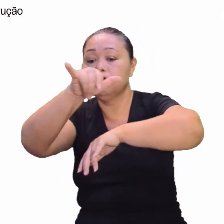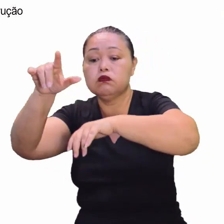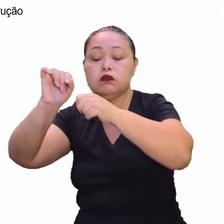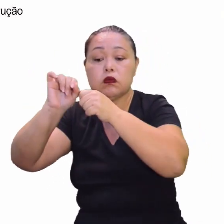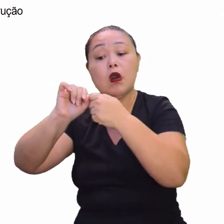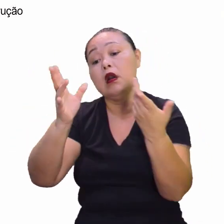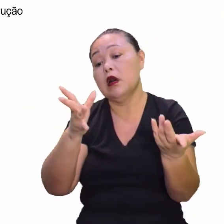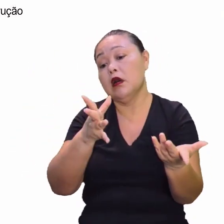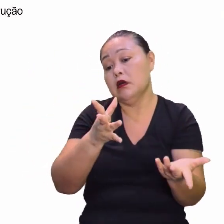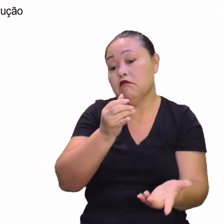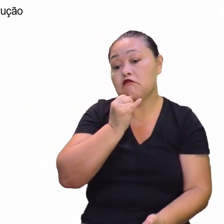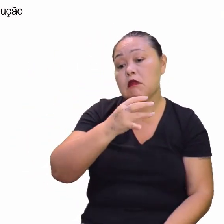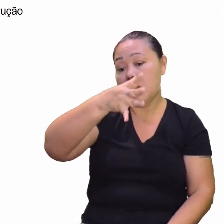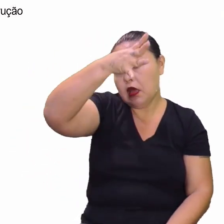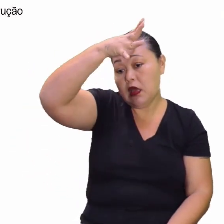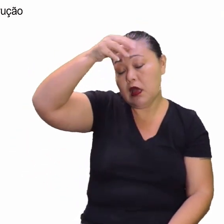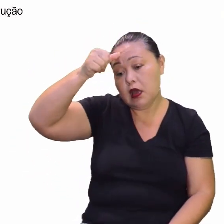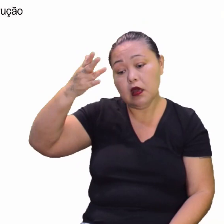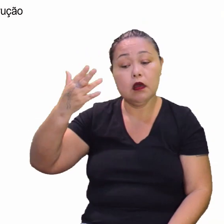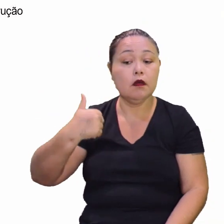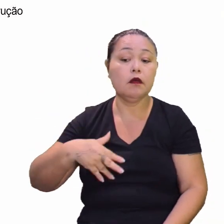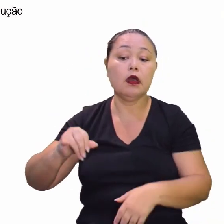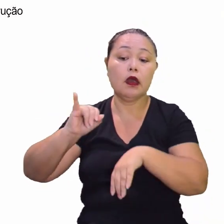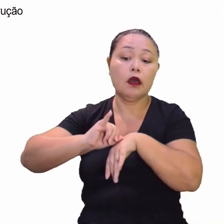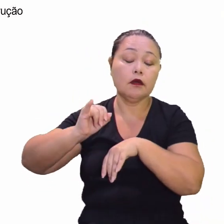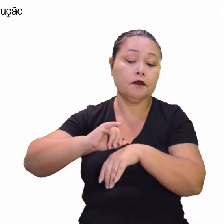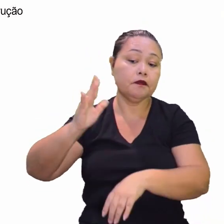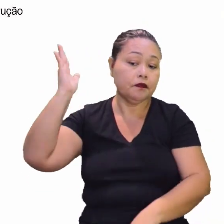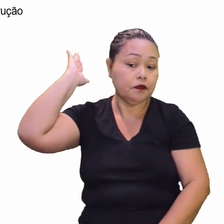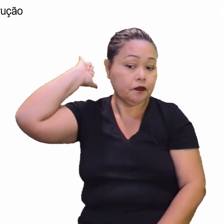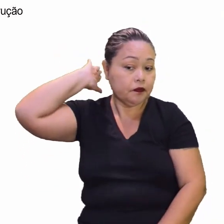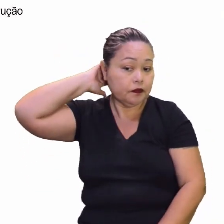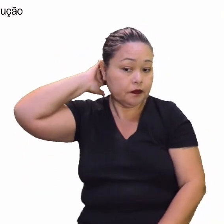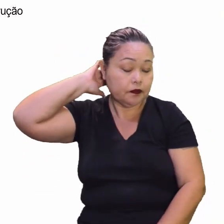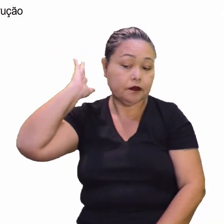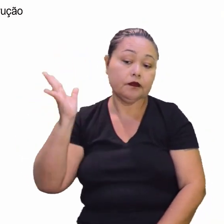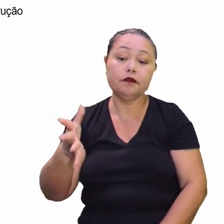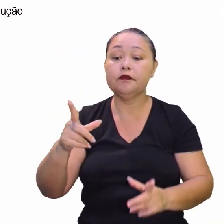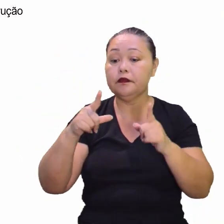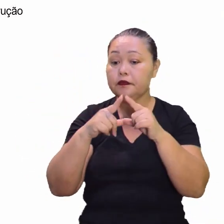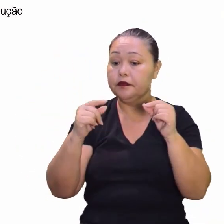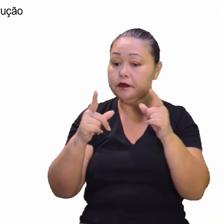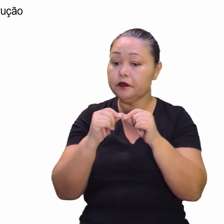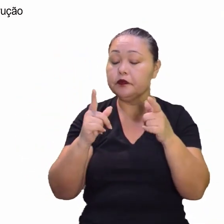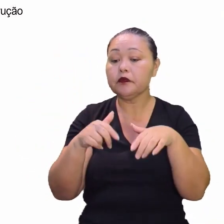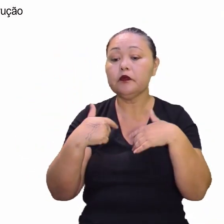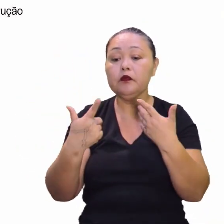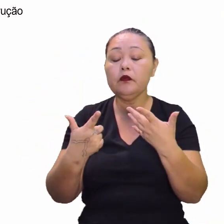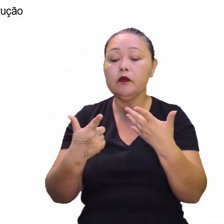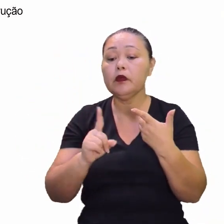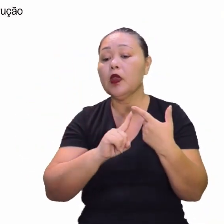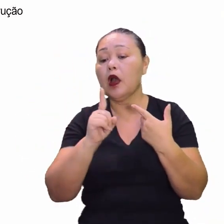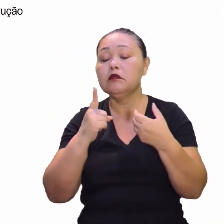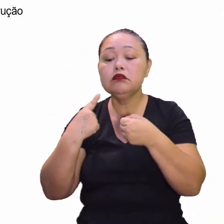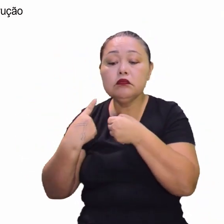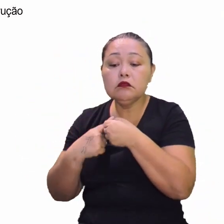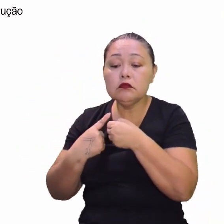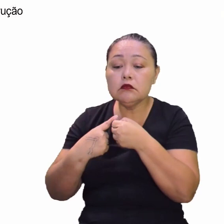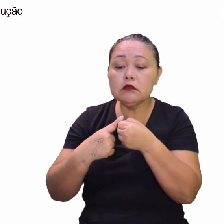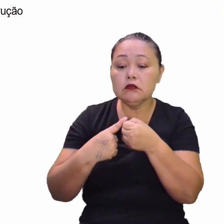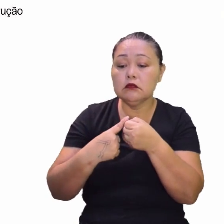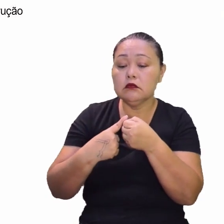Manaus, exatamente, Belém, Brasília. São os principais, não é isso? Exemplo, alguém veio lá do